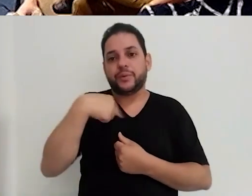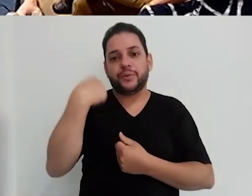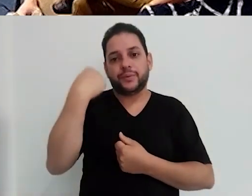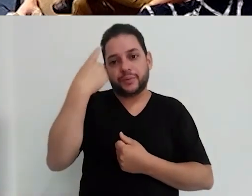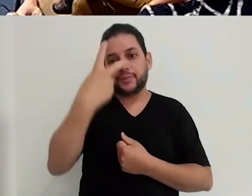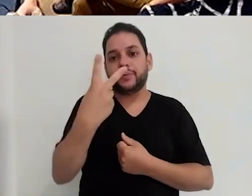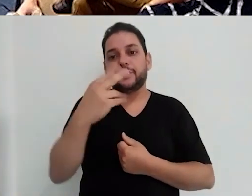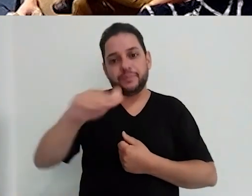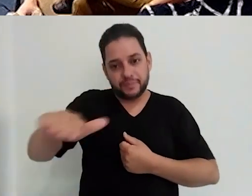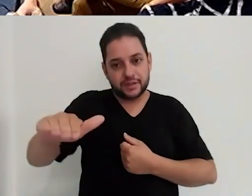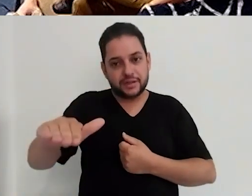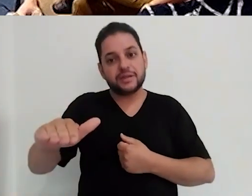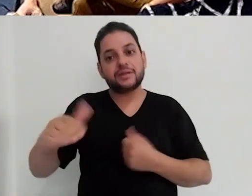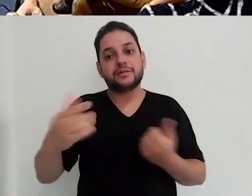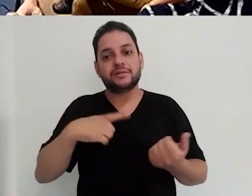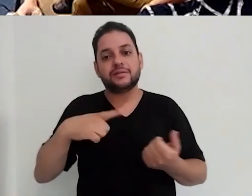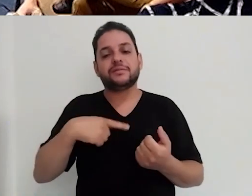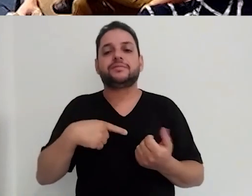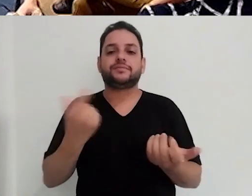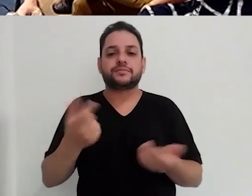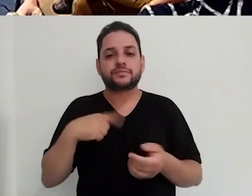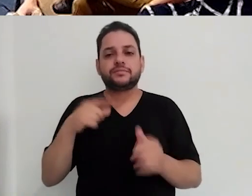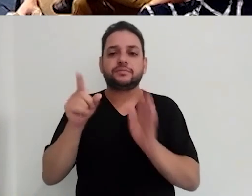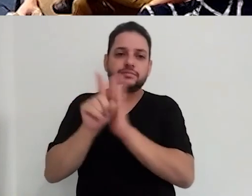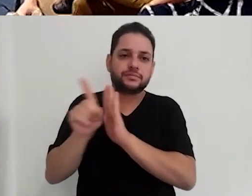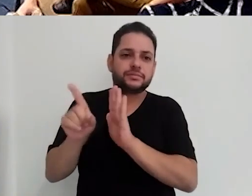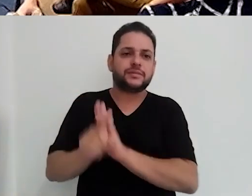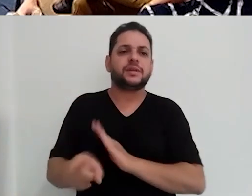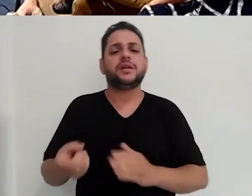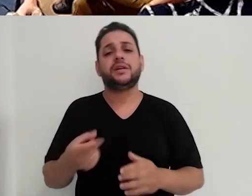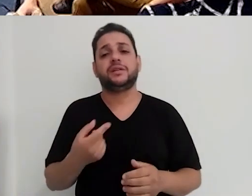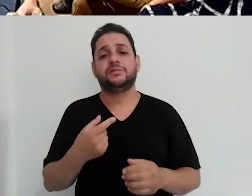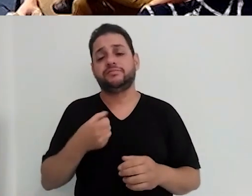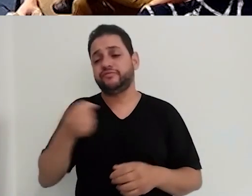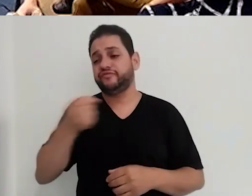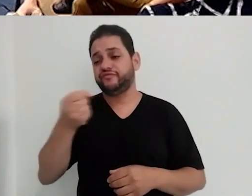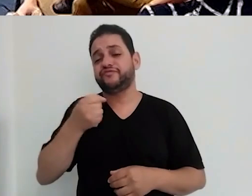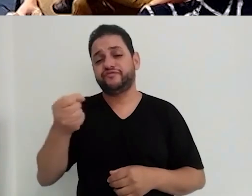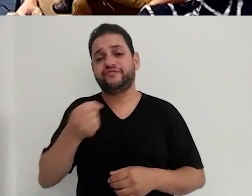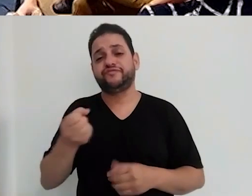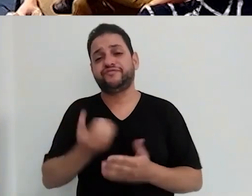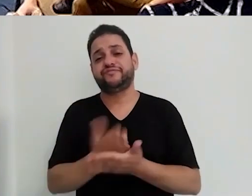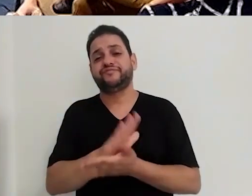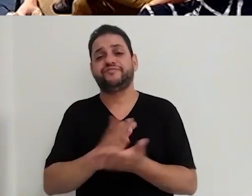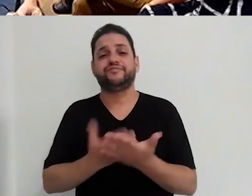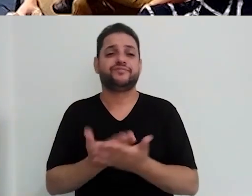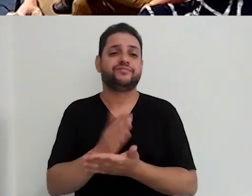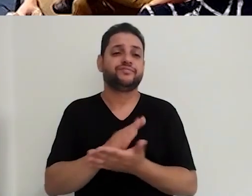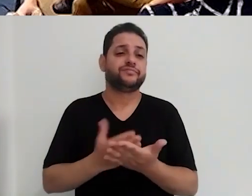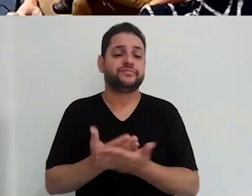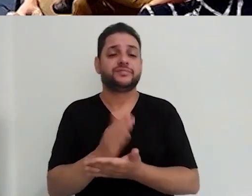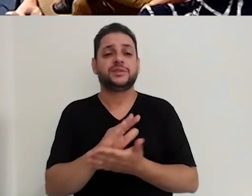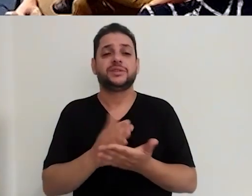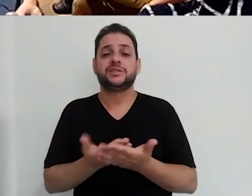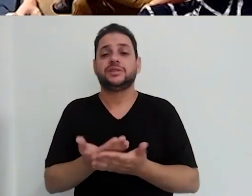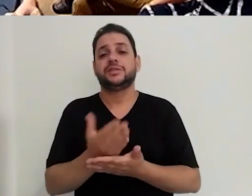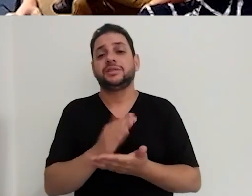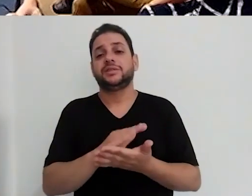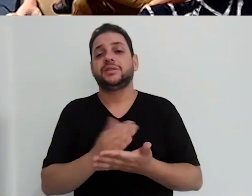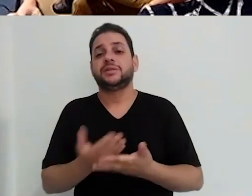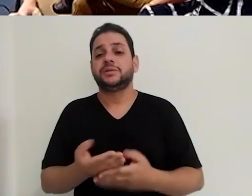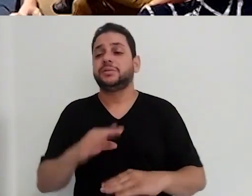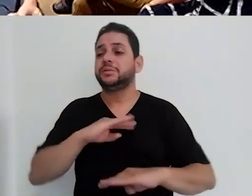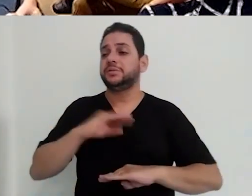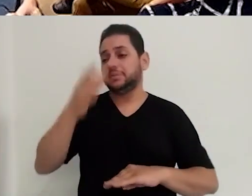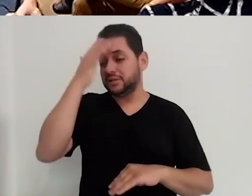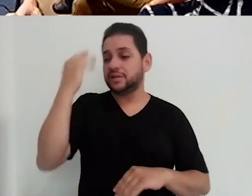muito, sei lá, talvez 10 minutos daquilo tudo. Foi uma entrevista chata. Chata, assim, no sentido de ser entediante. Porque ele não é uma pessoa interessante,